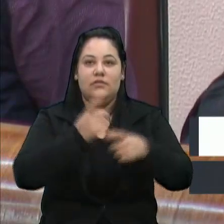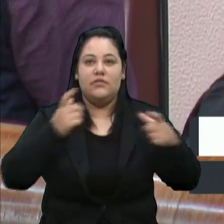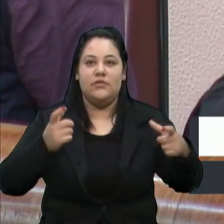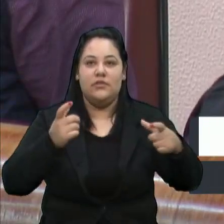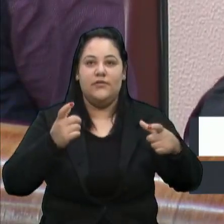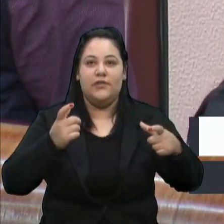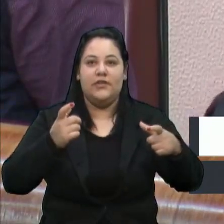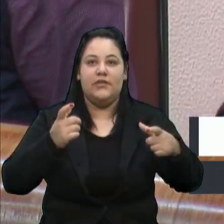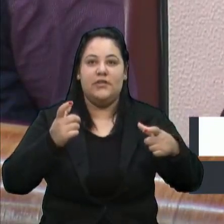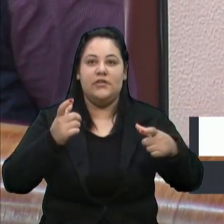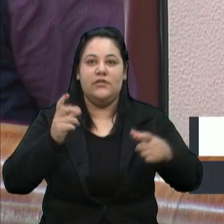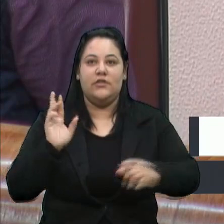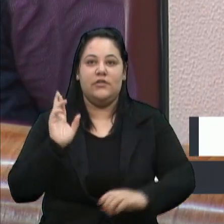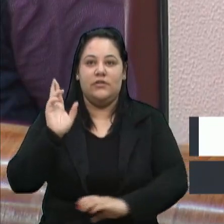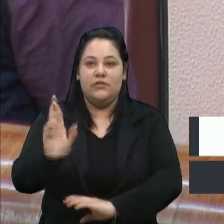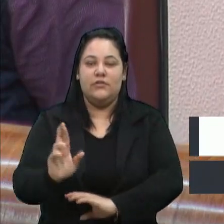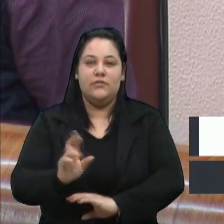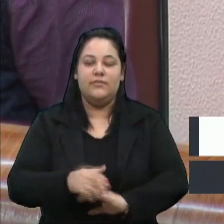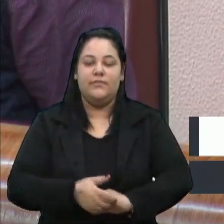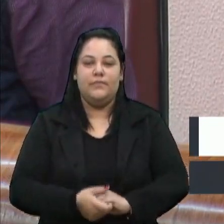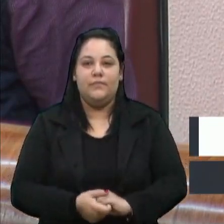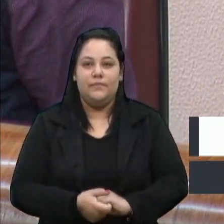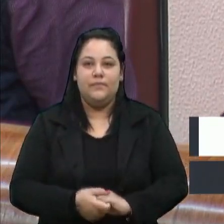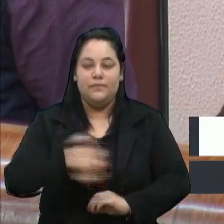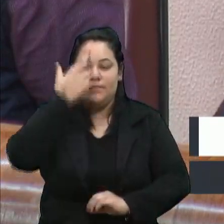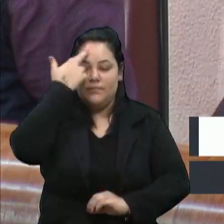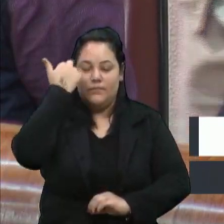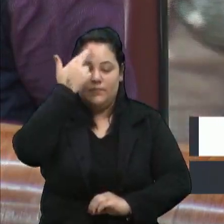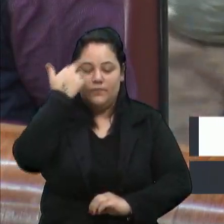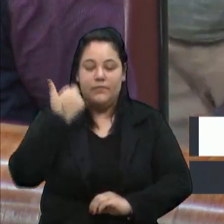representação em João Pessoa no 10º Congresso